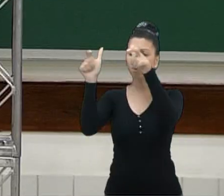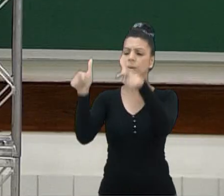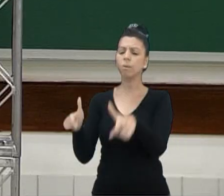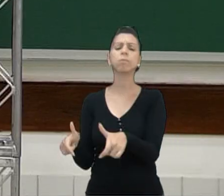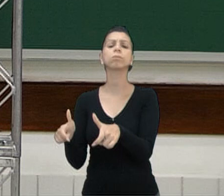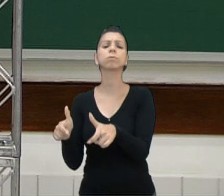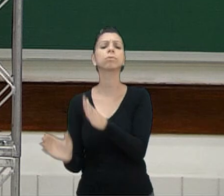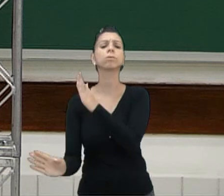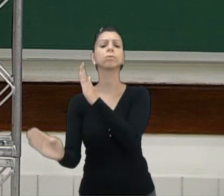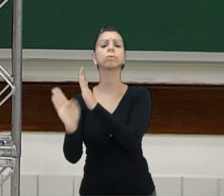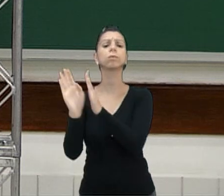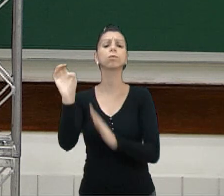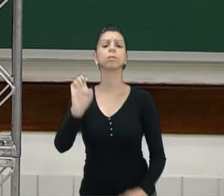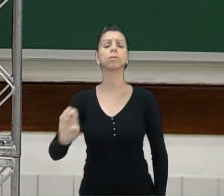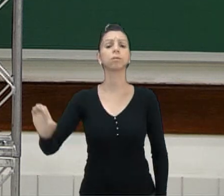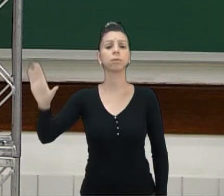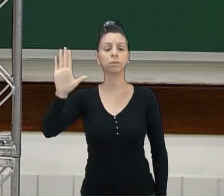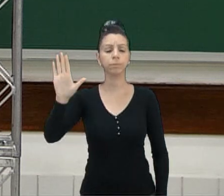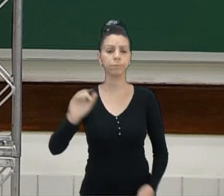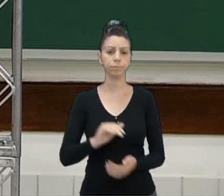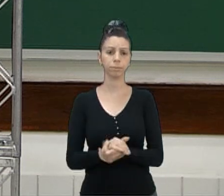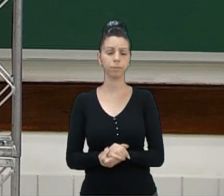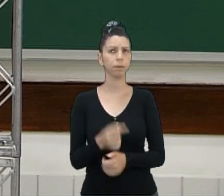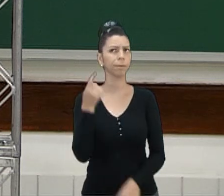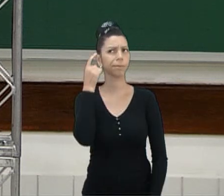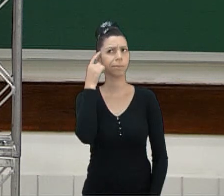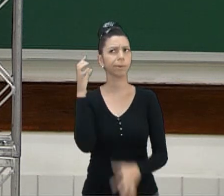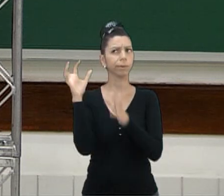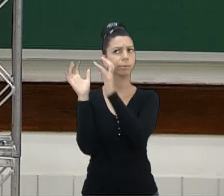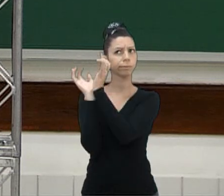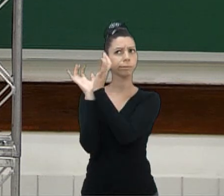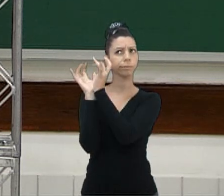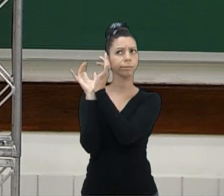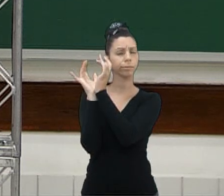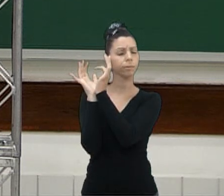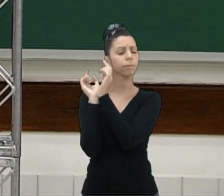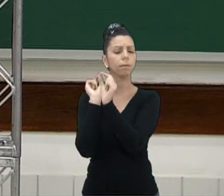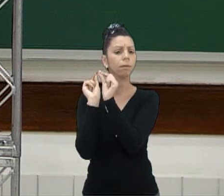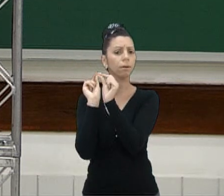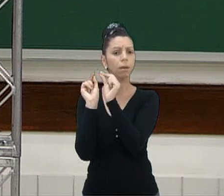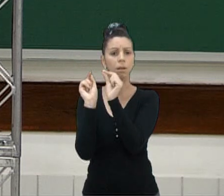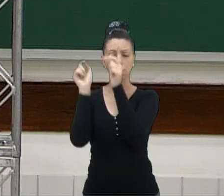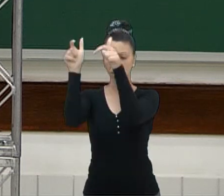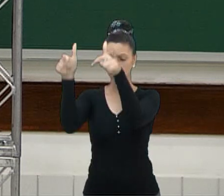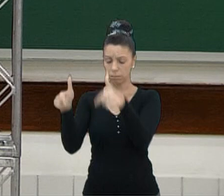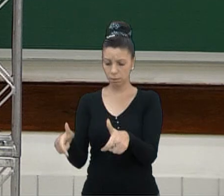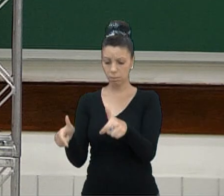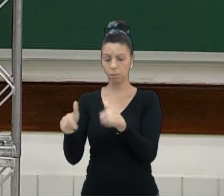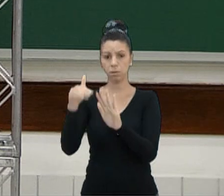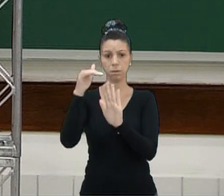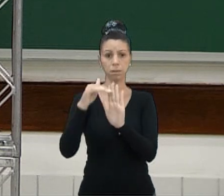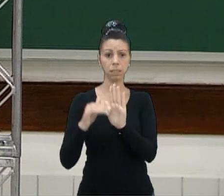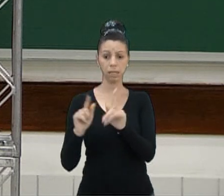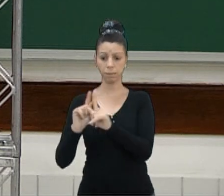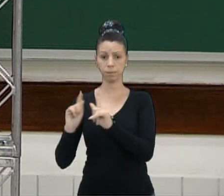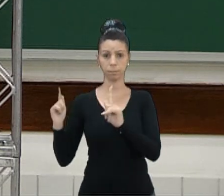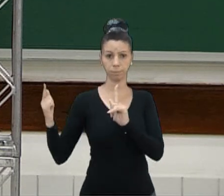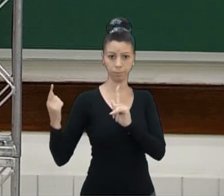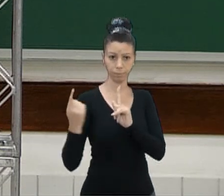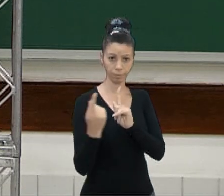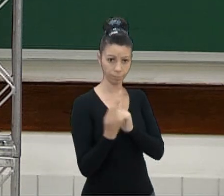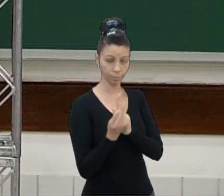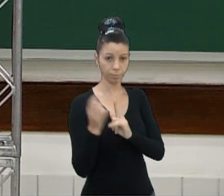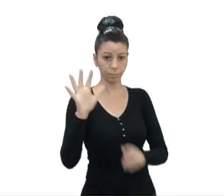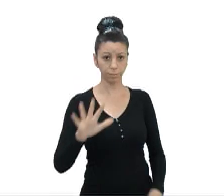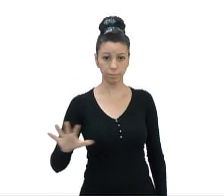localiza? Quando eu penso em localização e uso alguns critérios geográficos para fazer isso, a gente tem ali